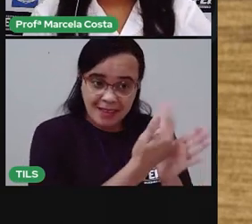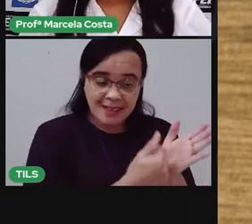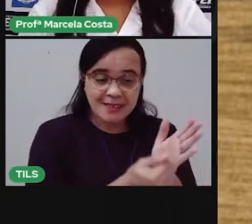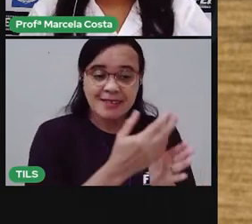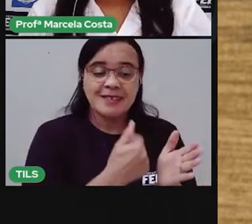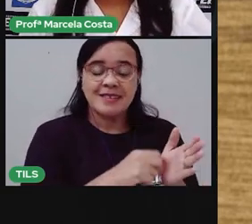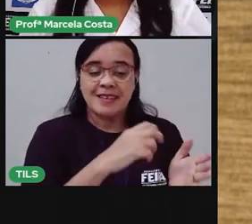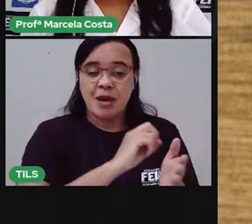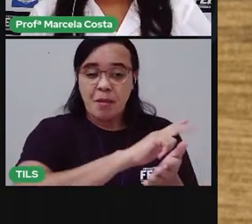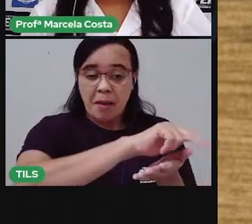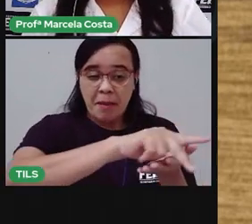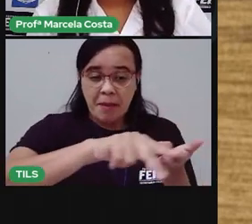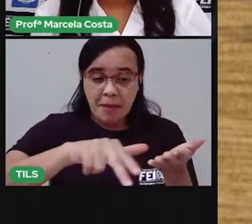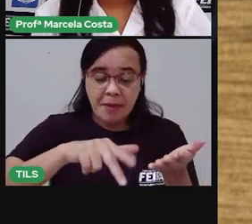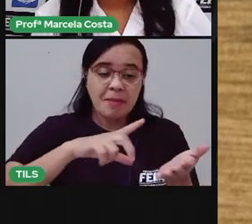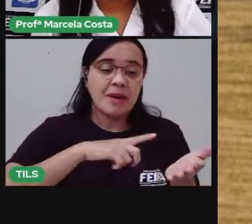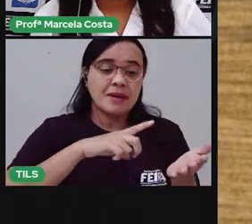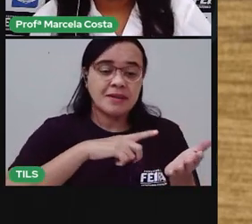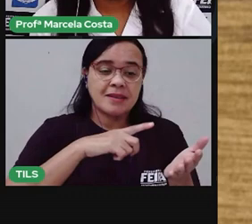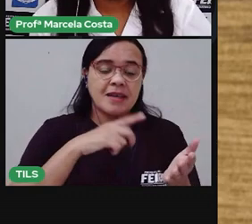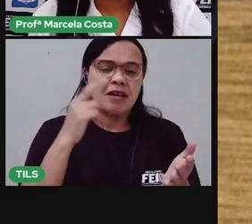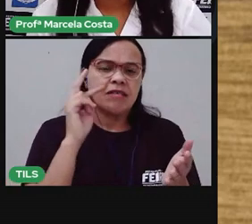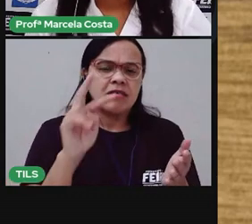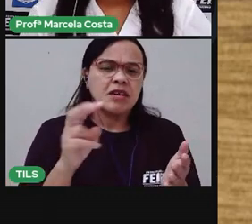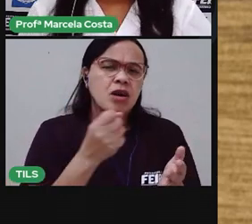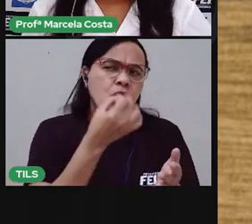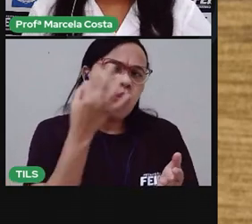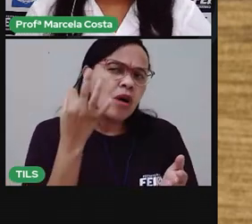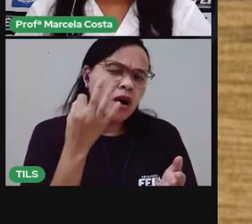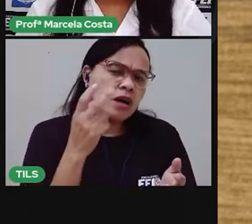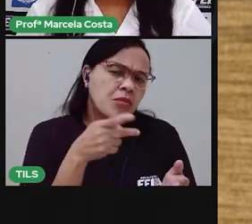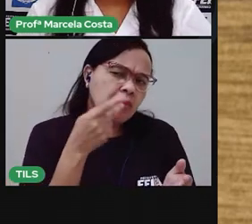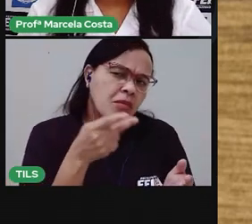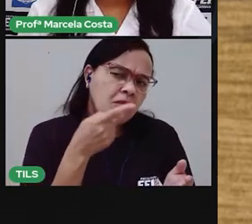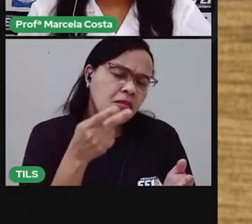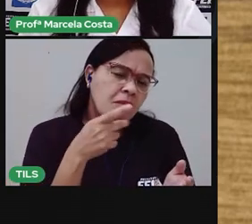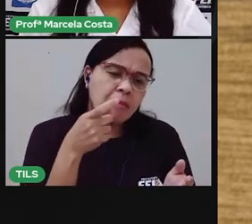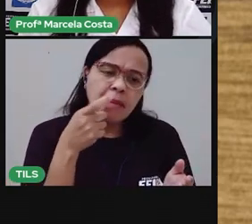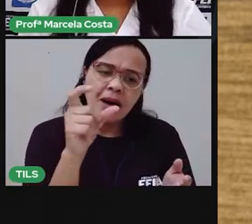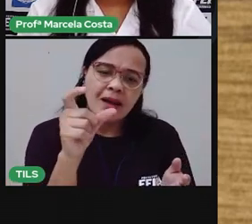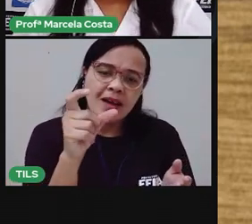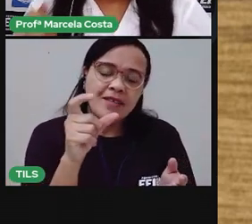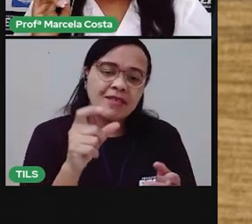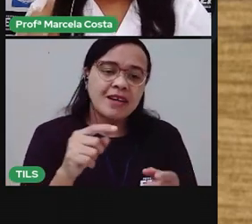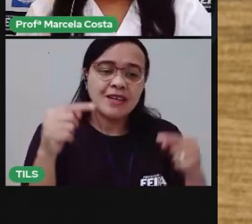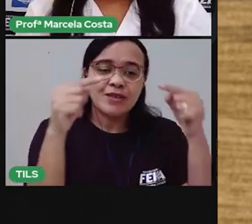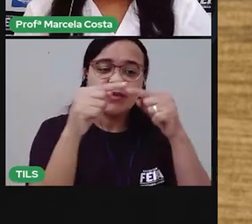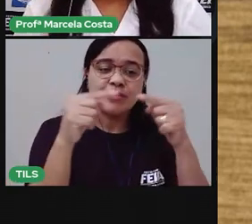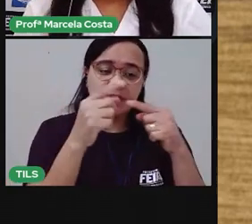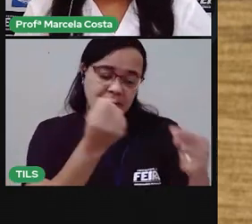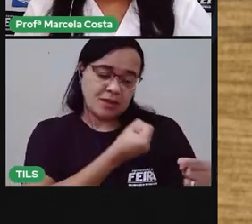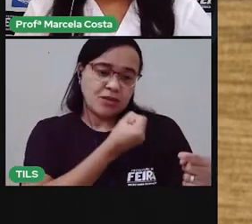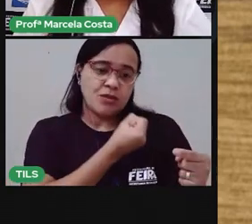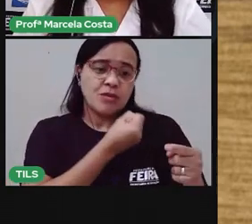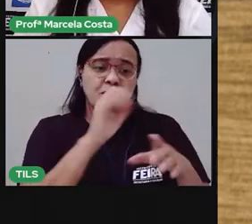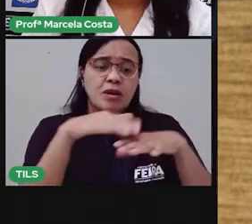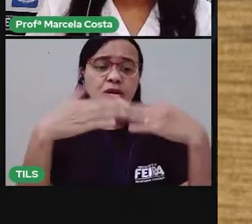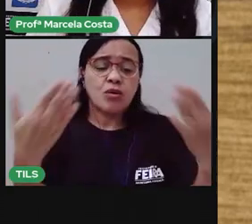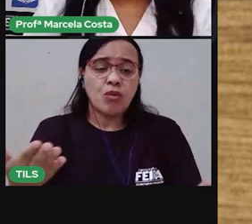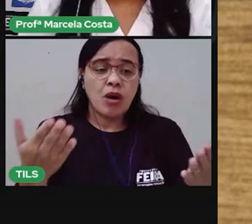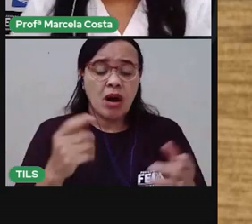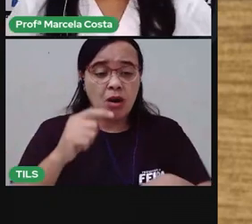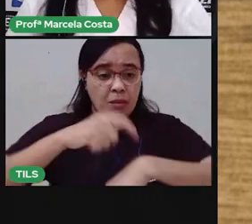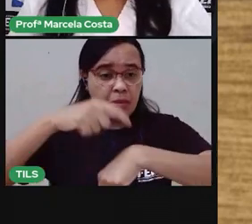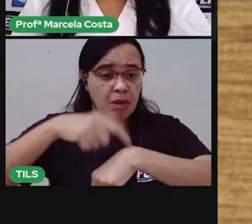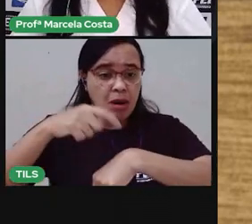Quantas vezes a gente abre a boca para falar essa palavra e vai selecionar que eu lembro lembra que tem um